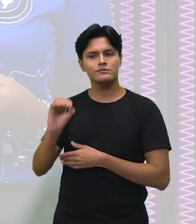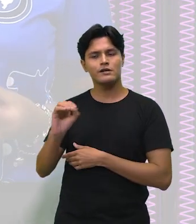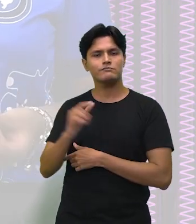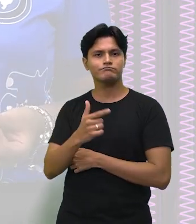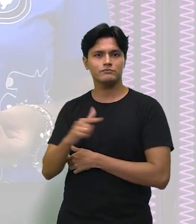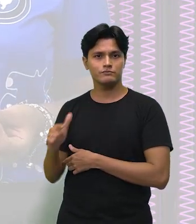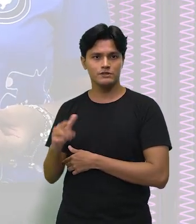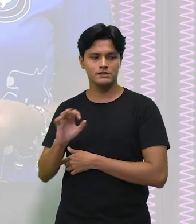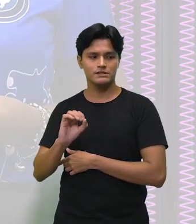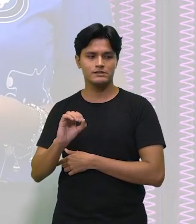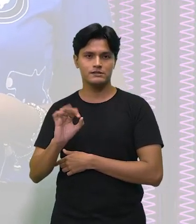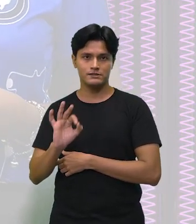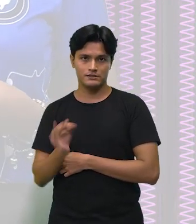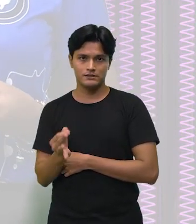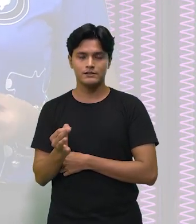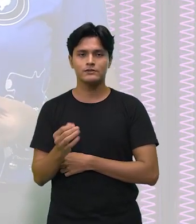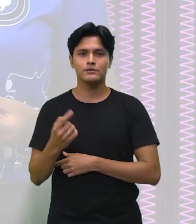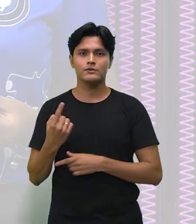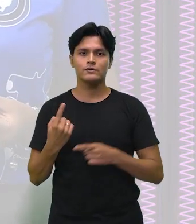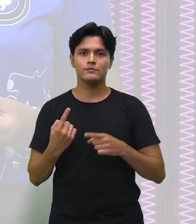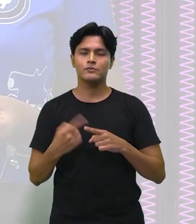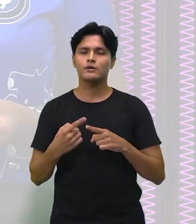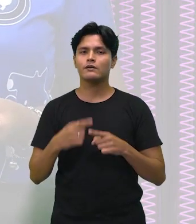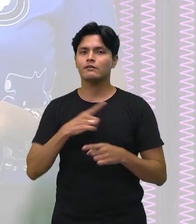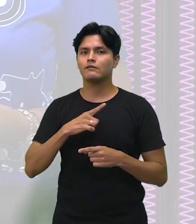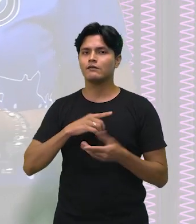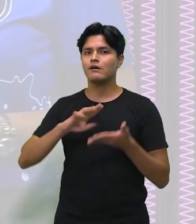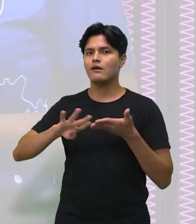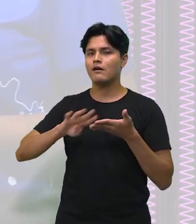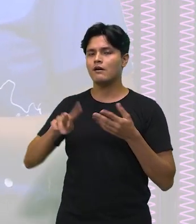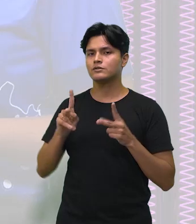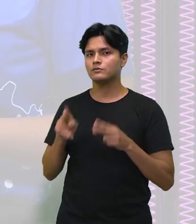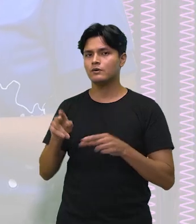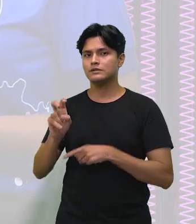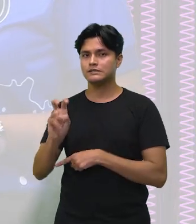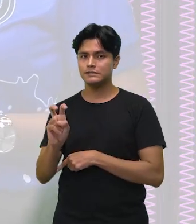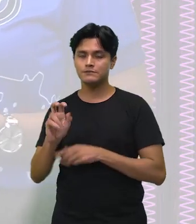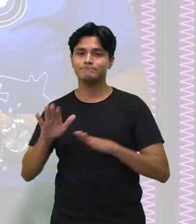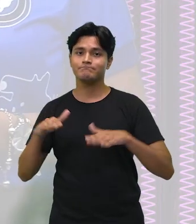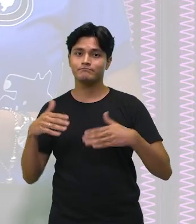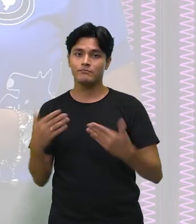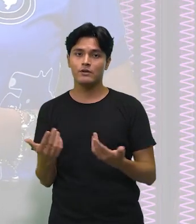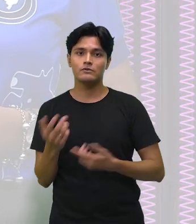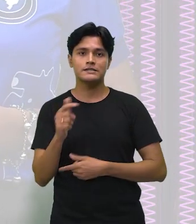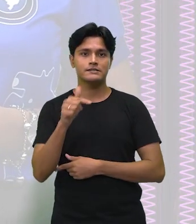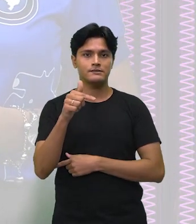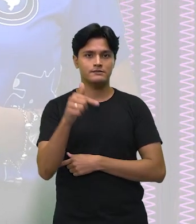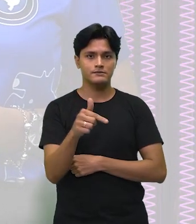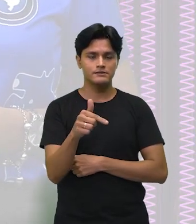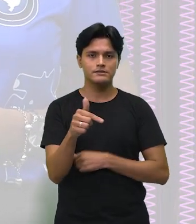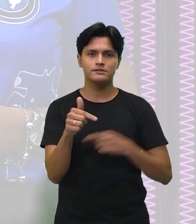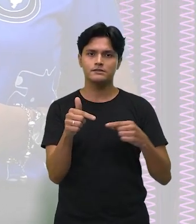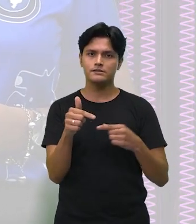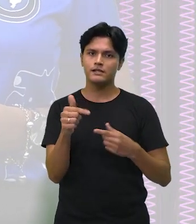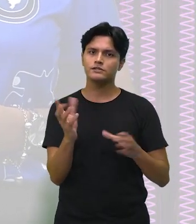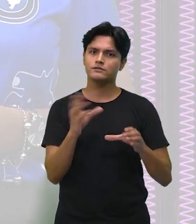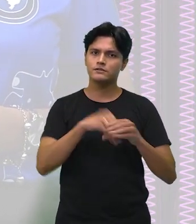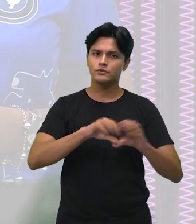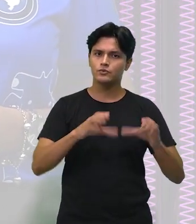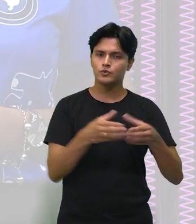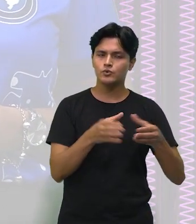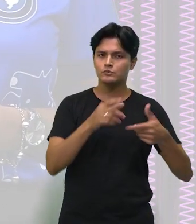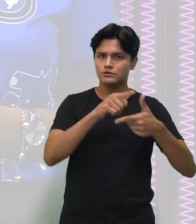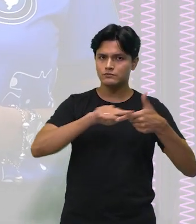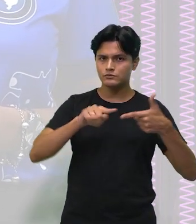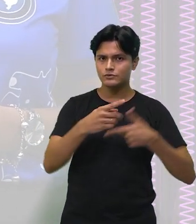40 dividido por 7, deixou resto 5. Significa então que 7 não é divisor de